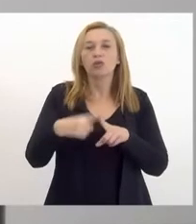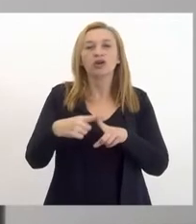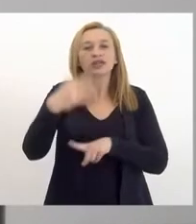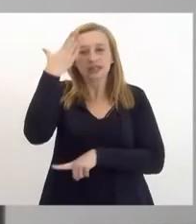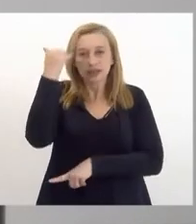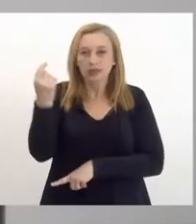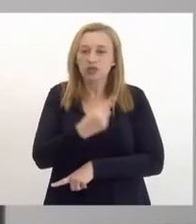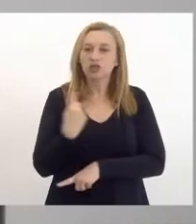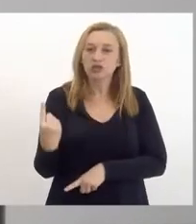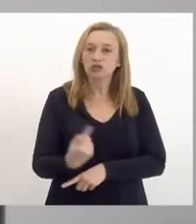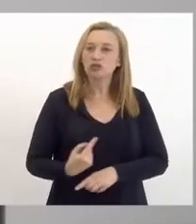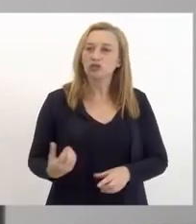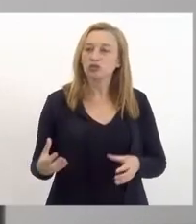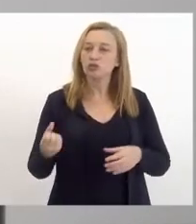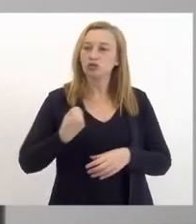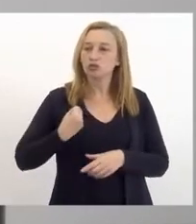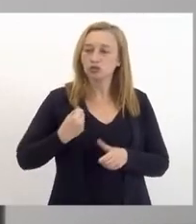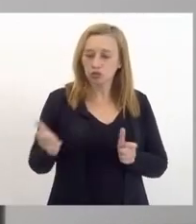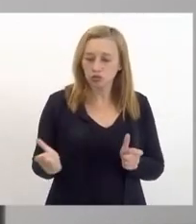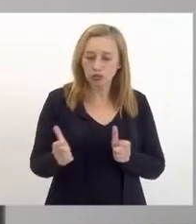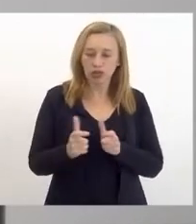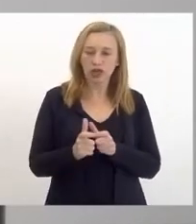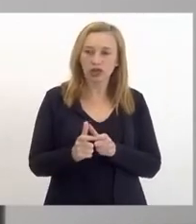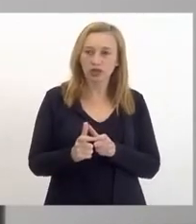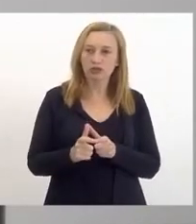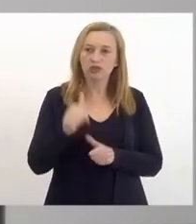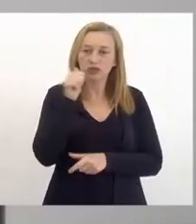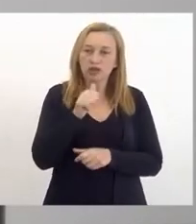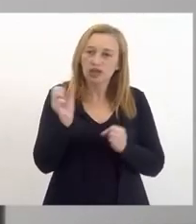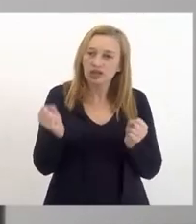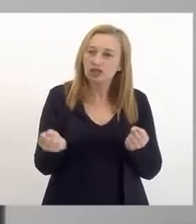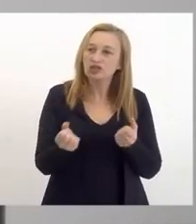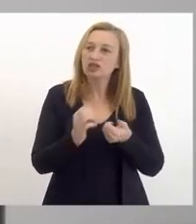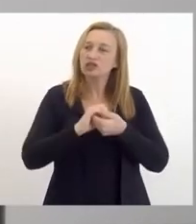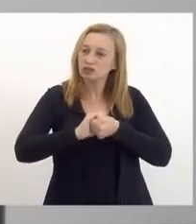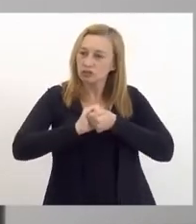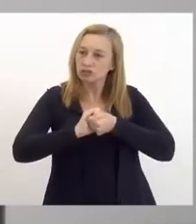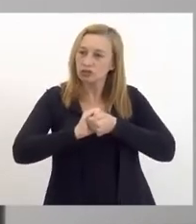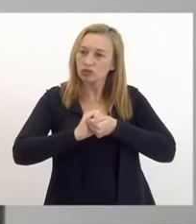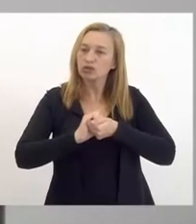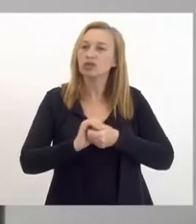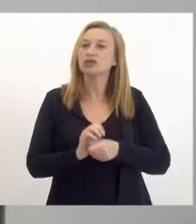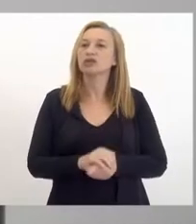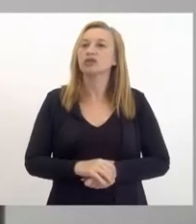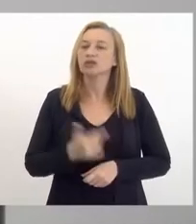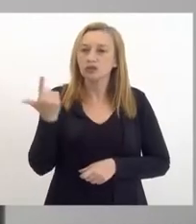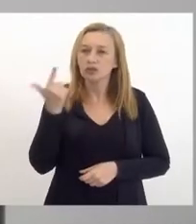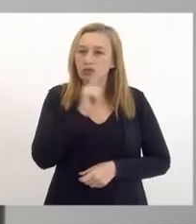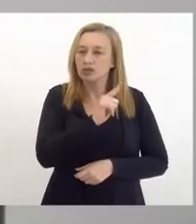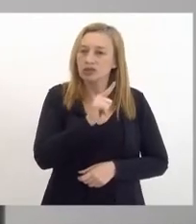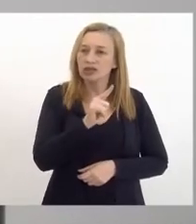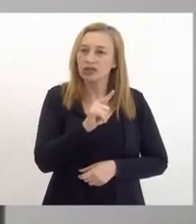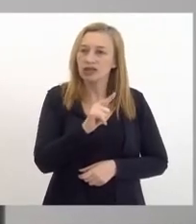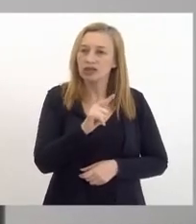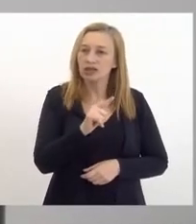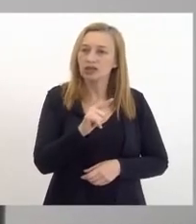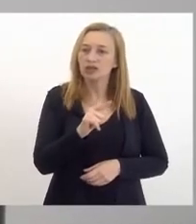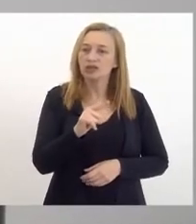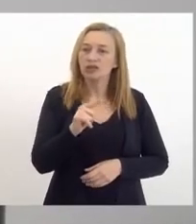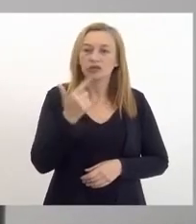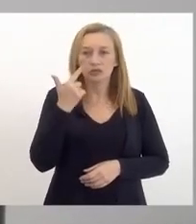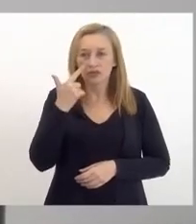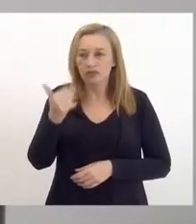que somos minoria na casa, a gente se abraça, se junta e consegue dar conta aí do que é